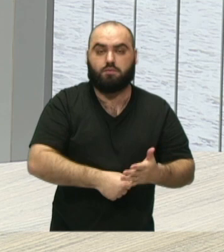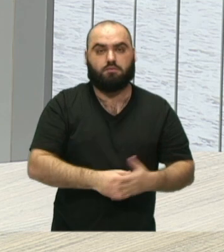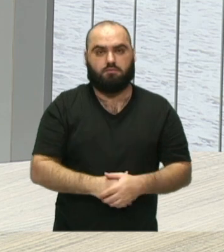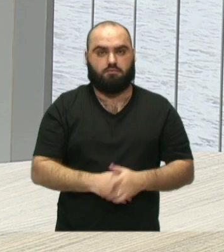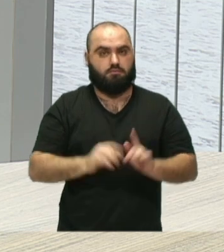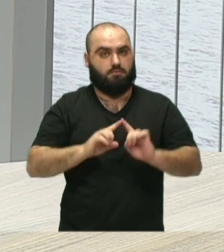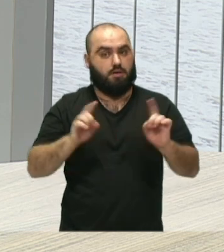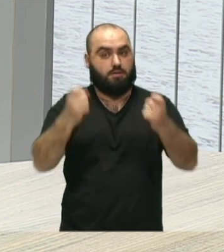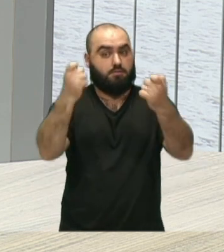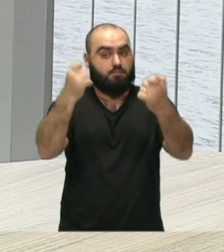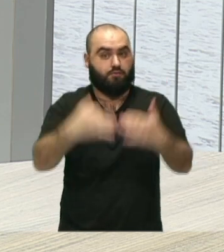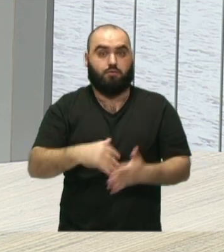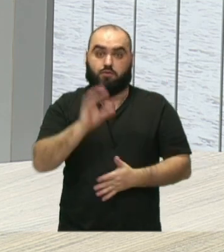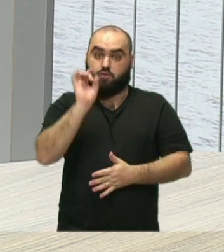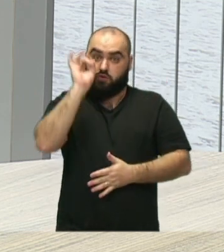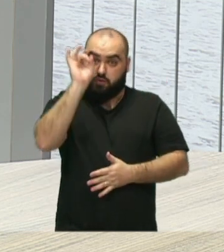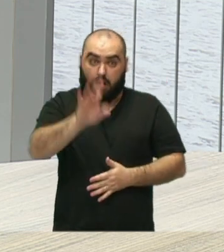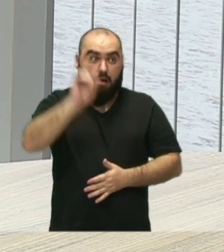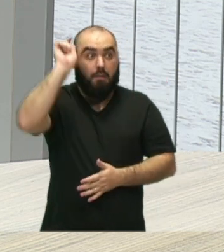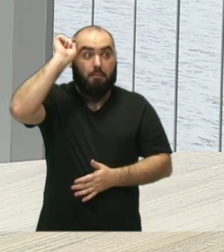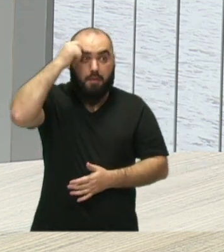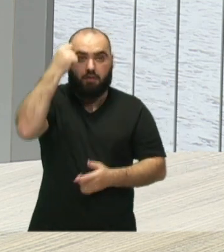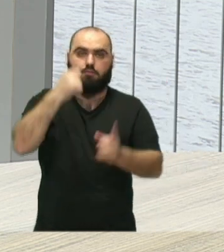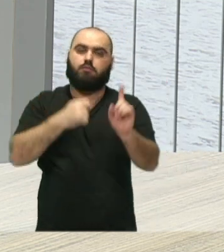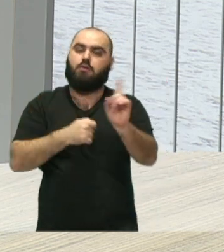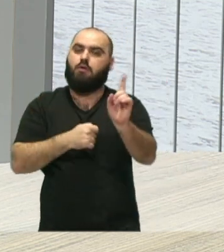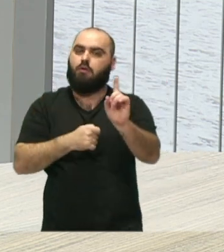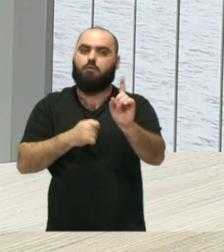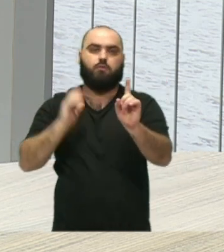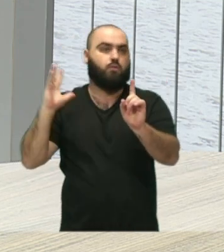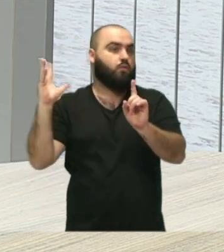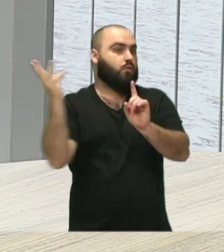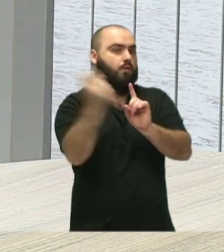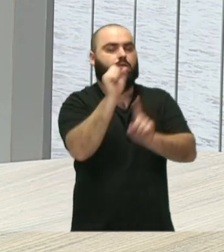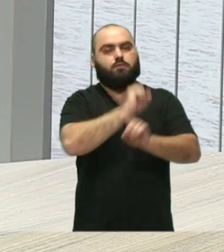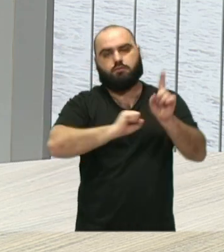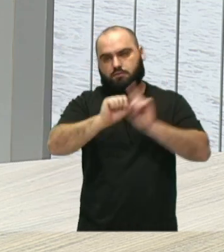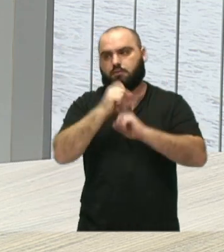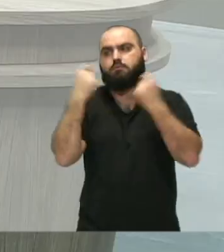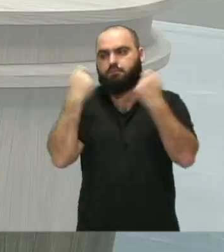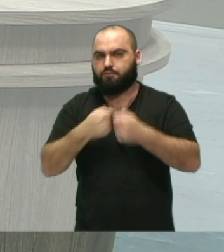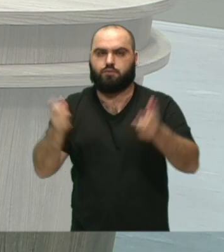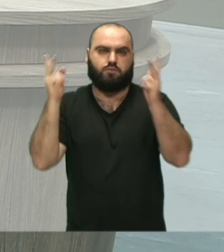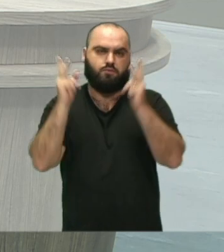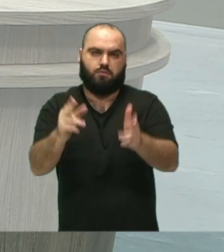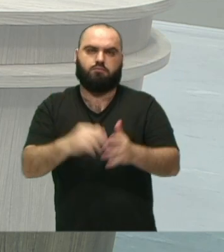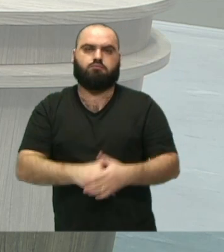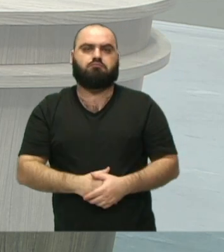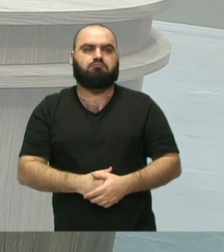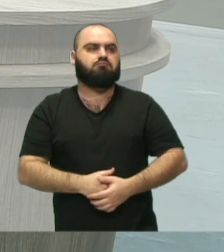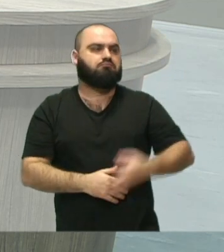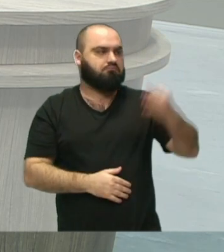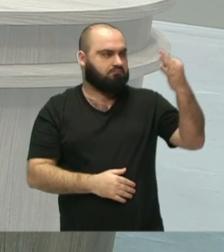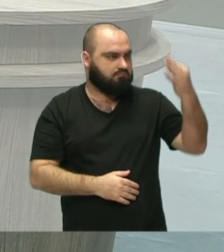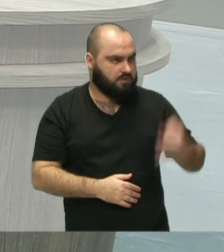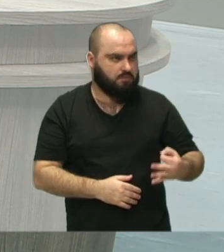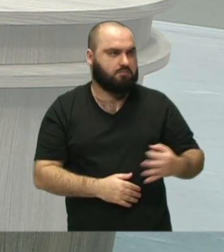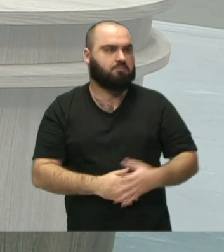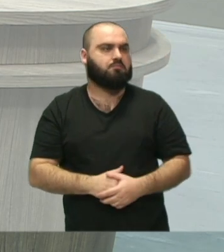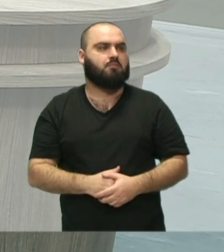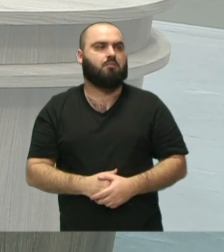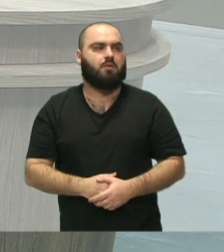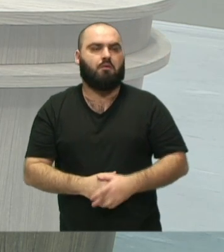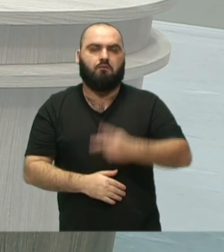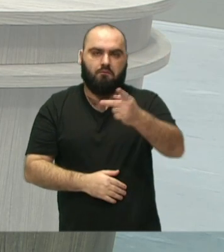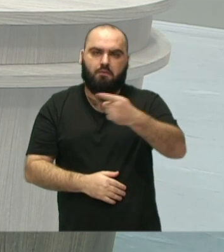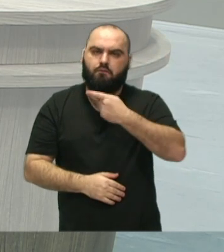defender, não é só para as pessoas pretas, é muito importante que seja para toda a sociedade. Com certeza. Tu estavas falando sobre isso e eu